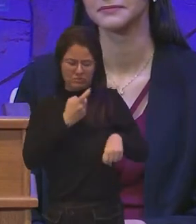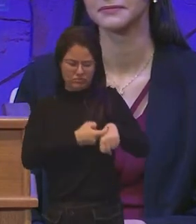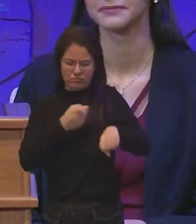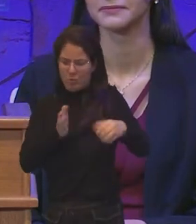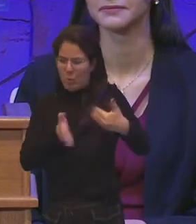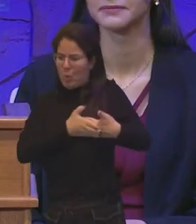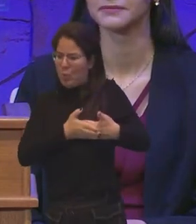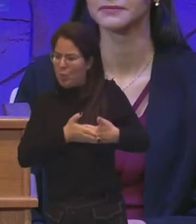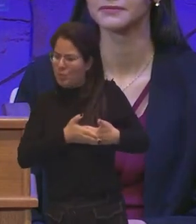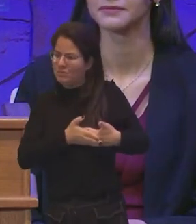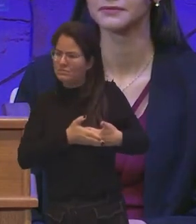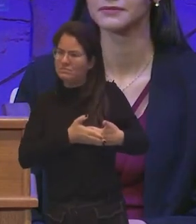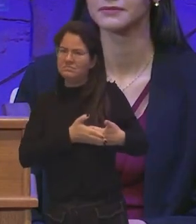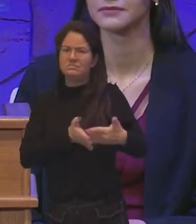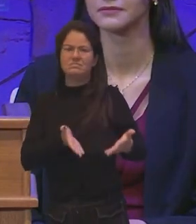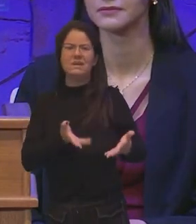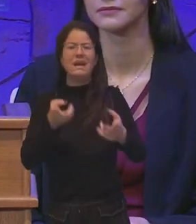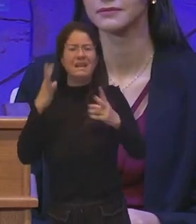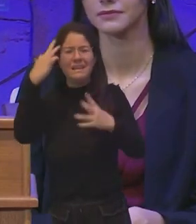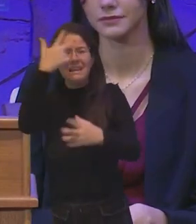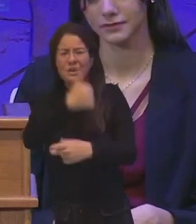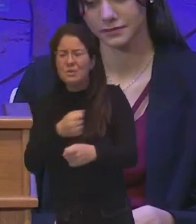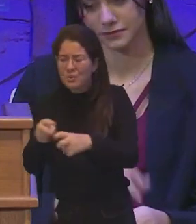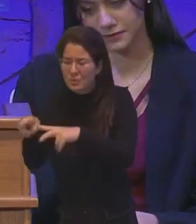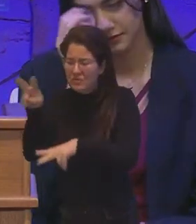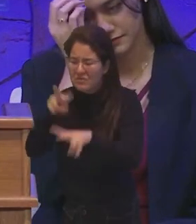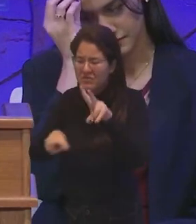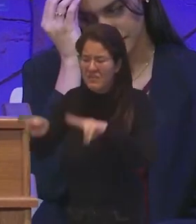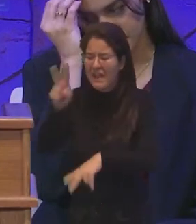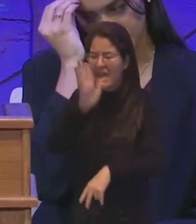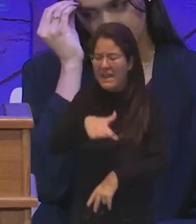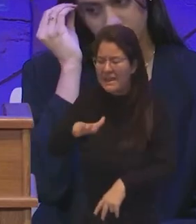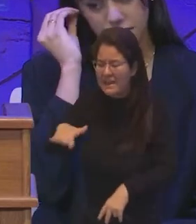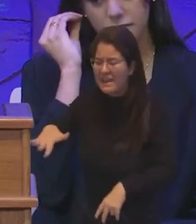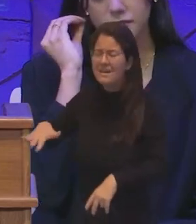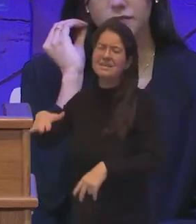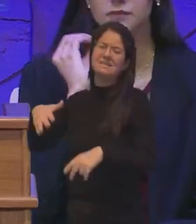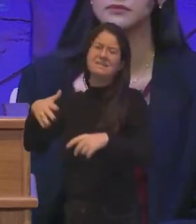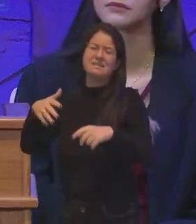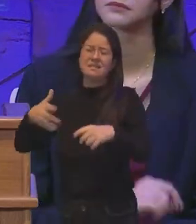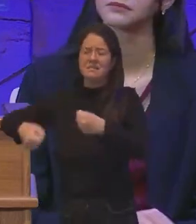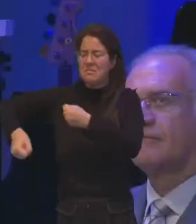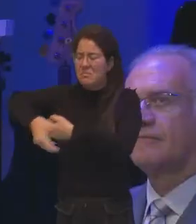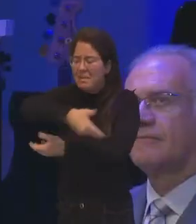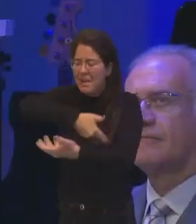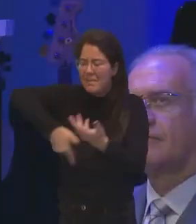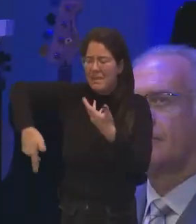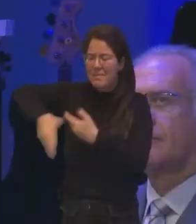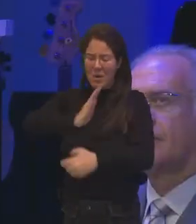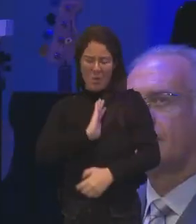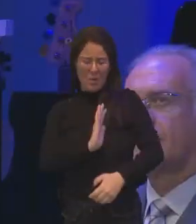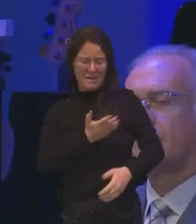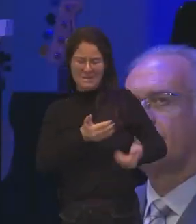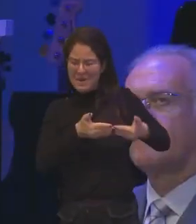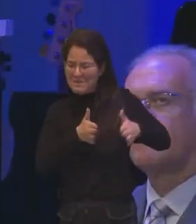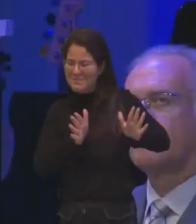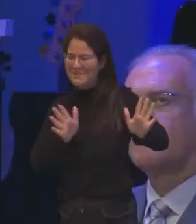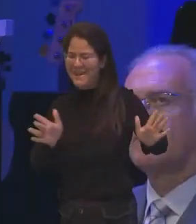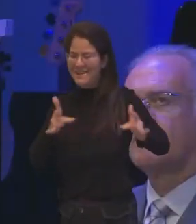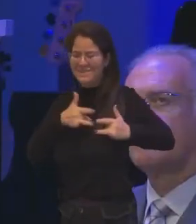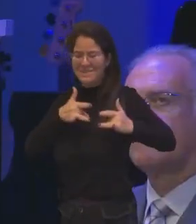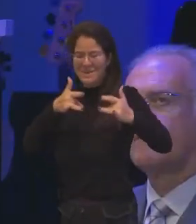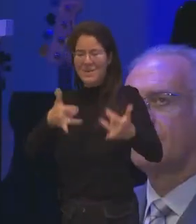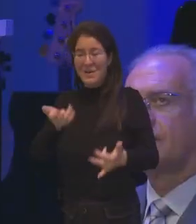Como é lindo observar as crianças, como muitas vezes repartem o coração aberto, coração